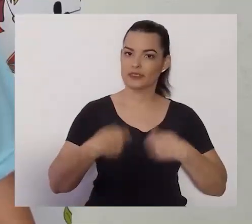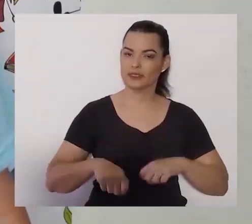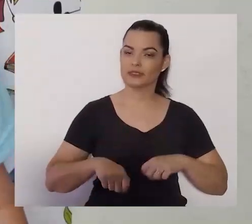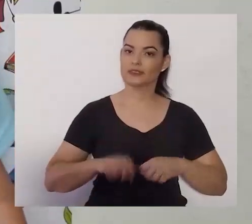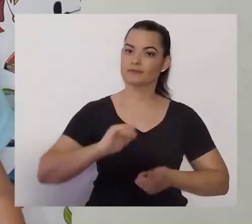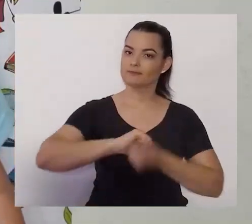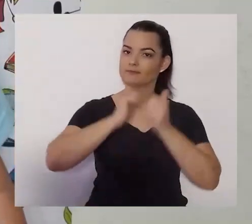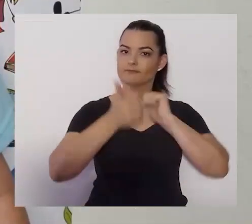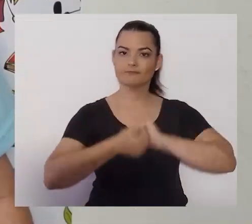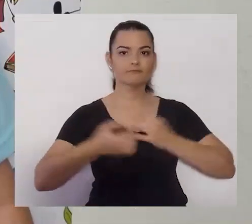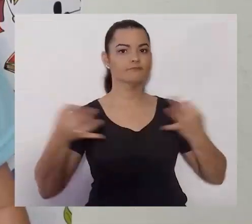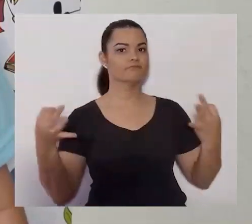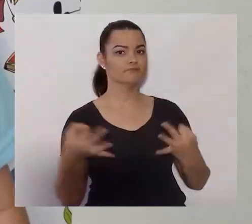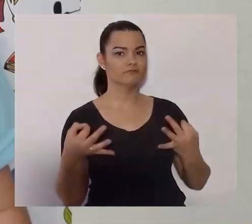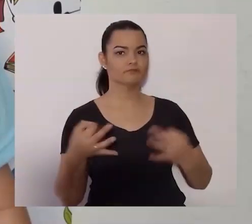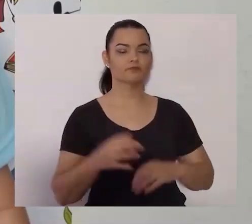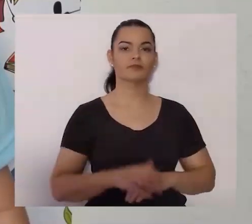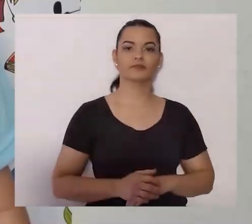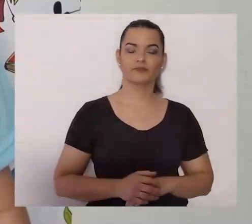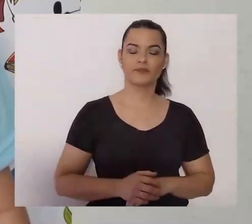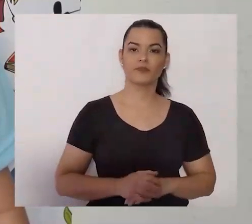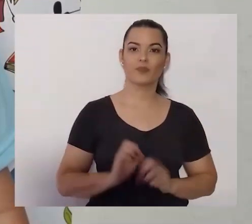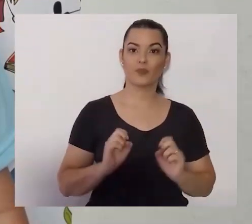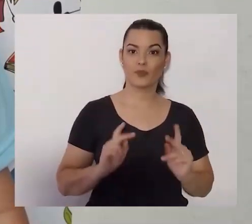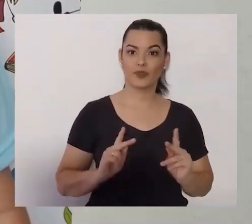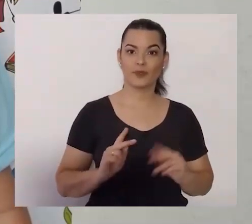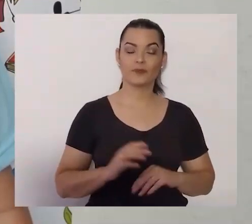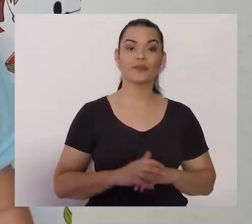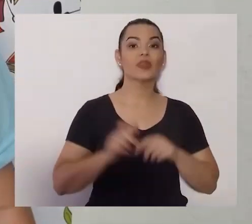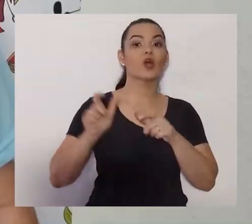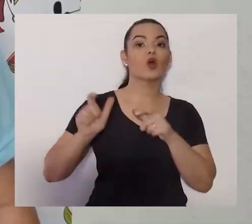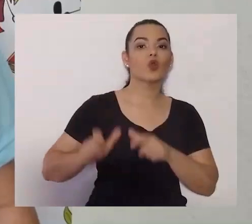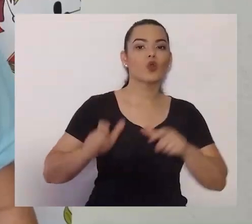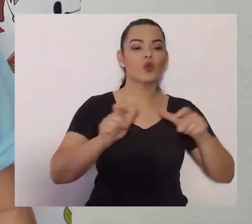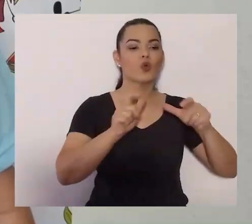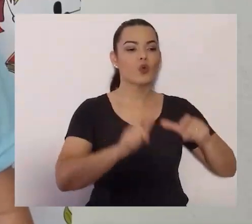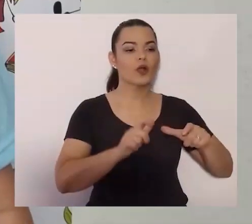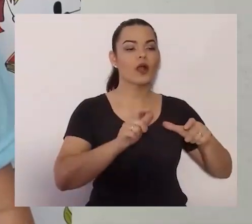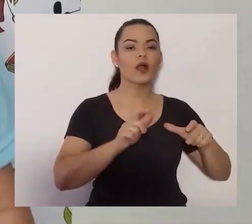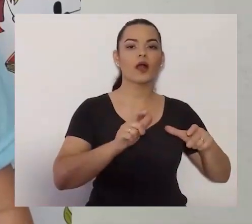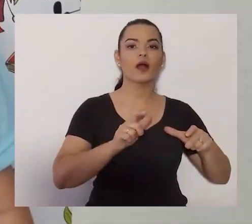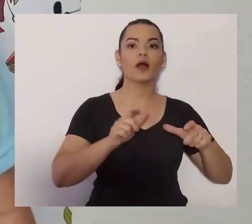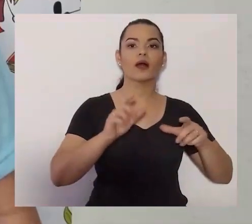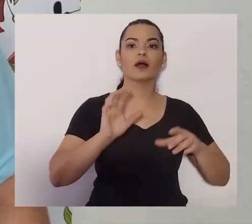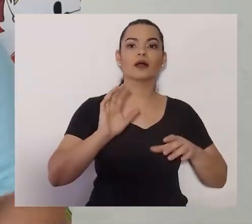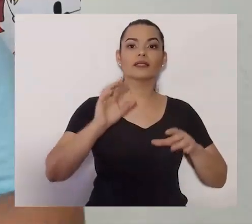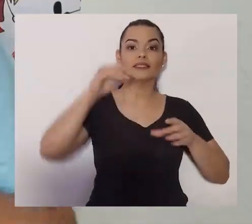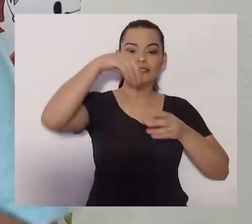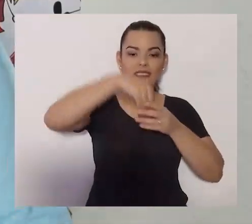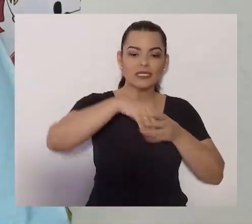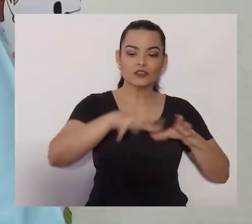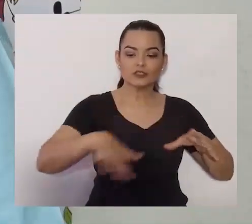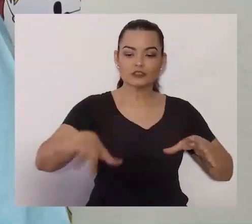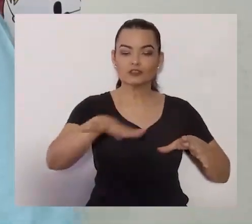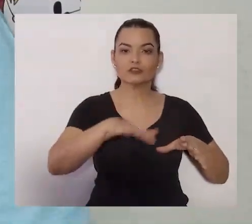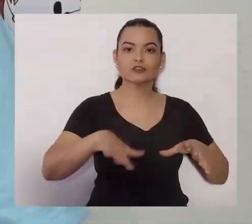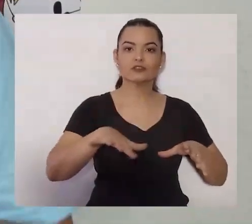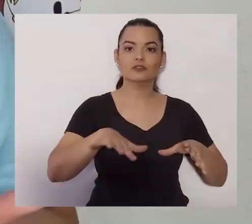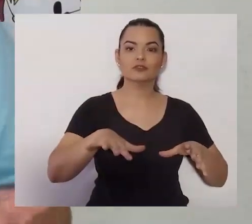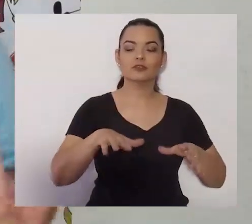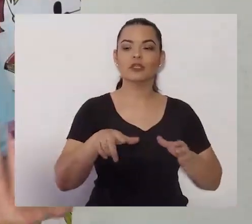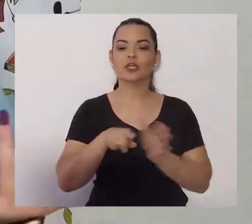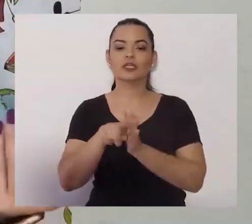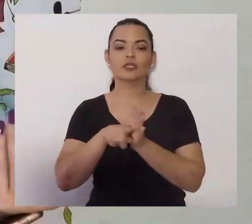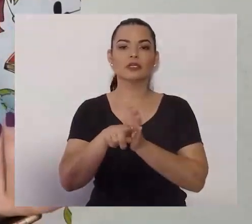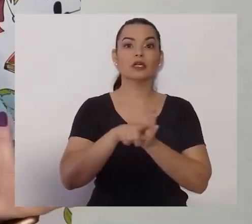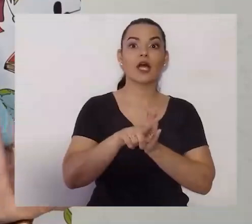ser bem adequado. Ele também vai ser explorado. Localização no espaço, exploração